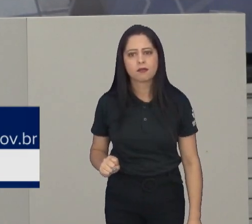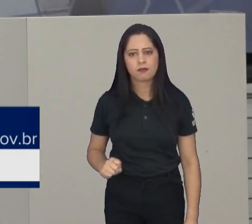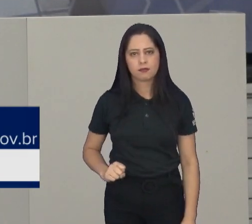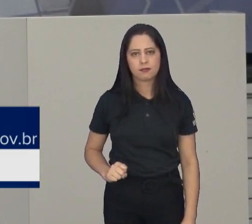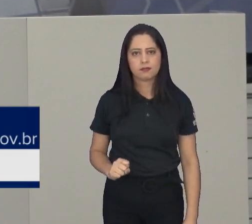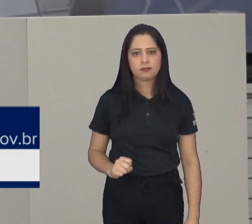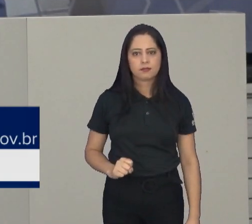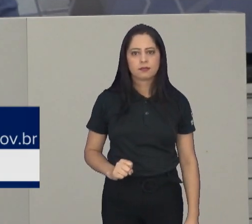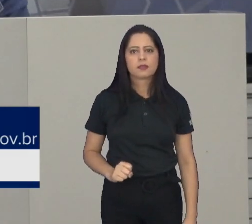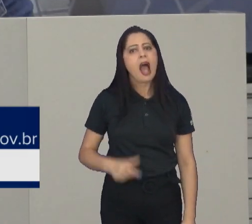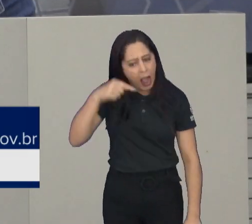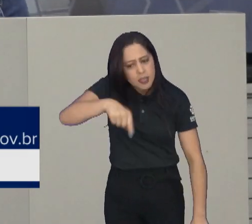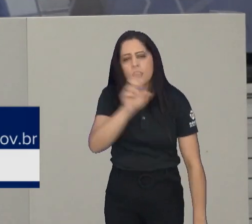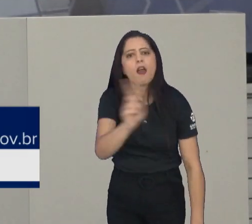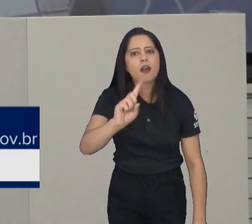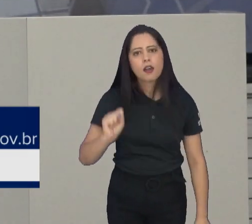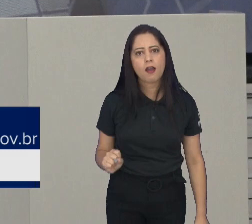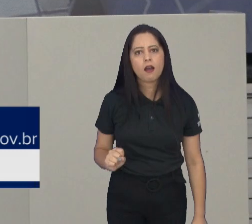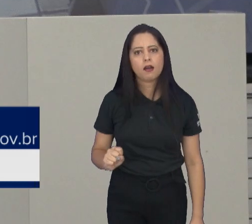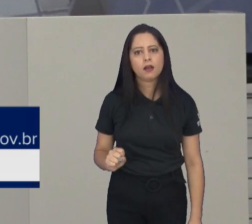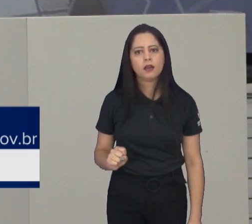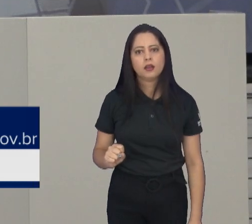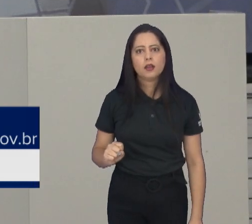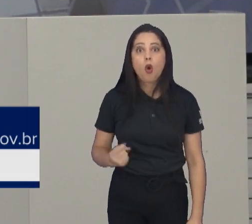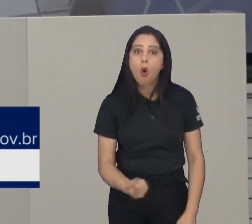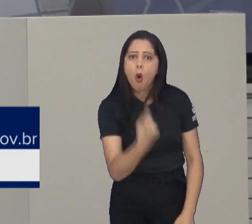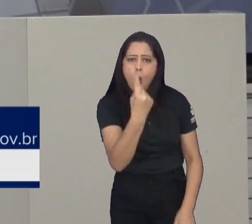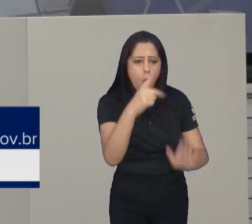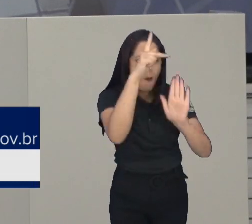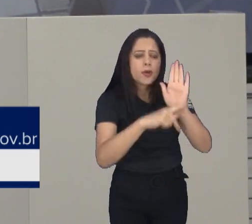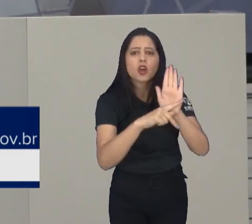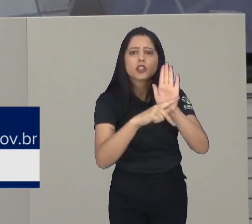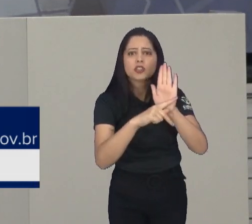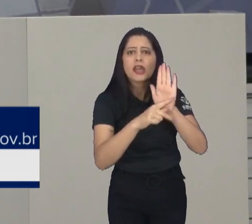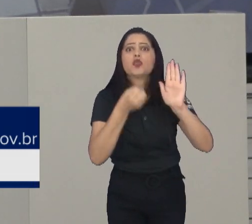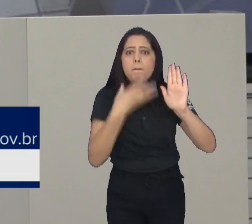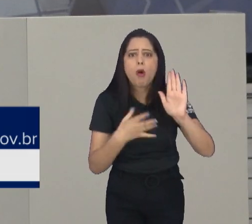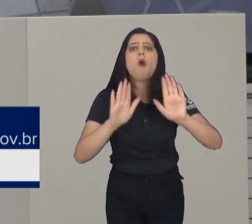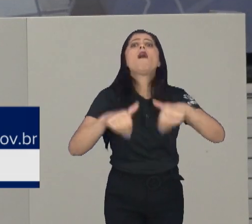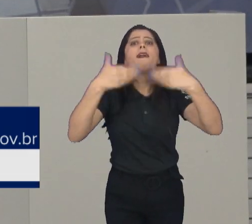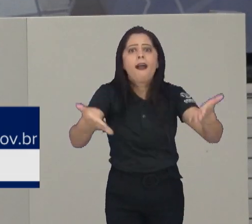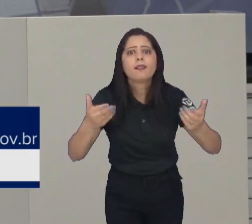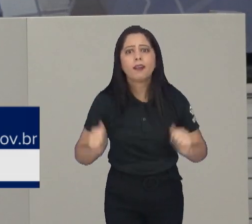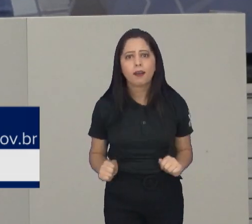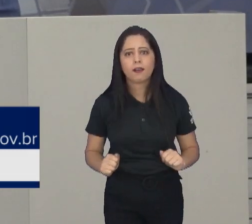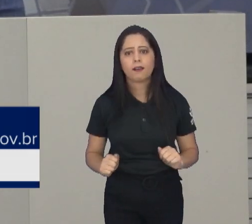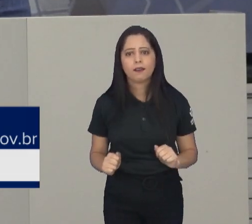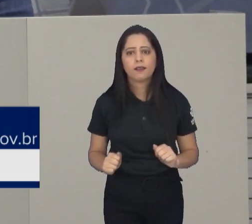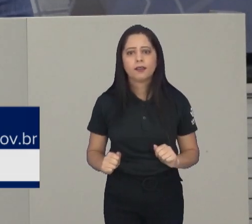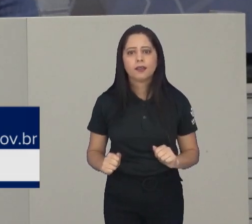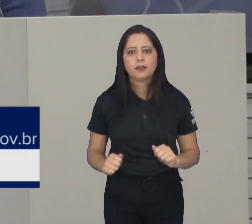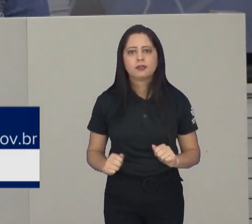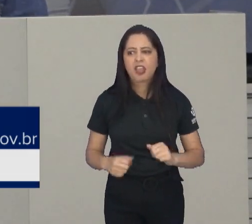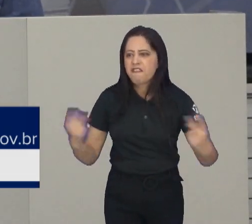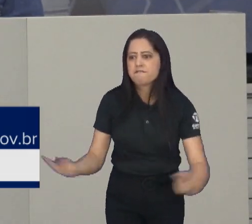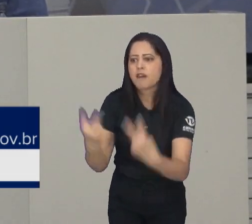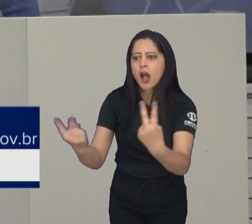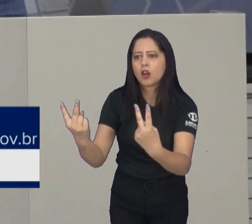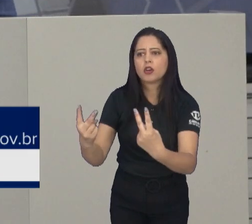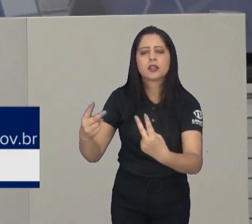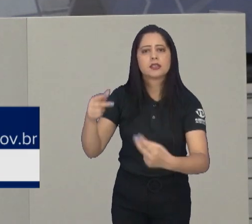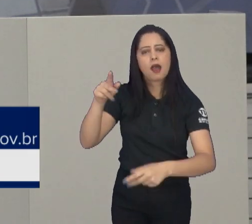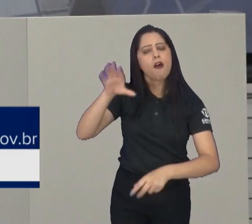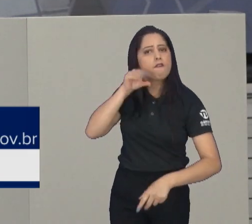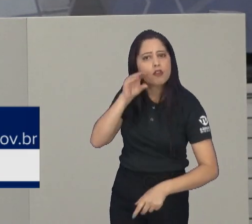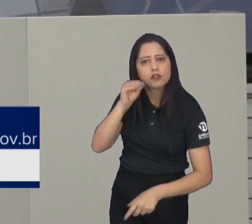não! Aqui não! Não teve um projeto sequer nessa casa que o prefeito mandou que tenha valorizado os servidores e